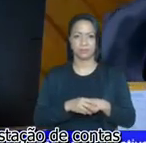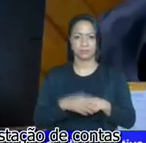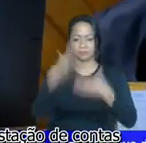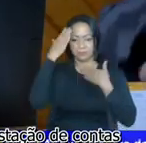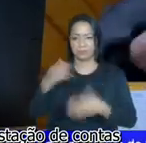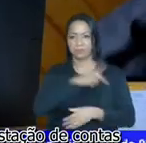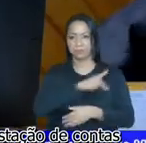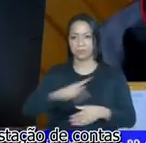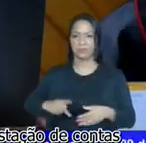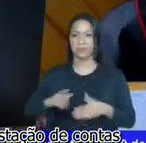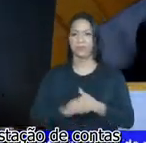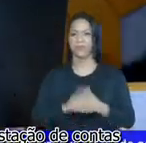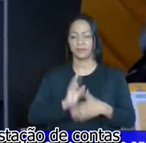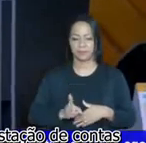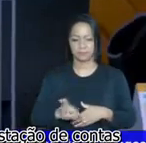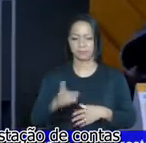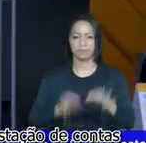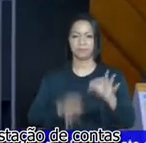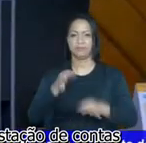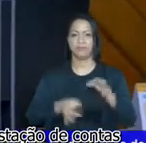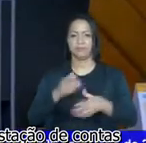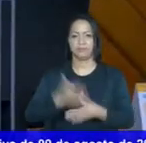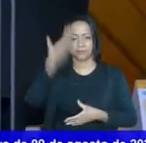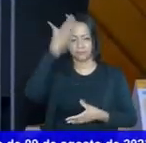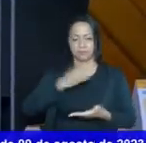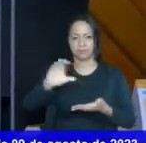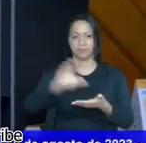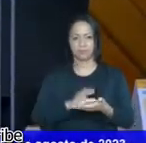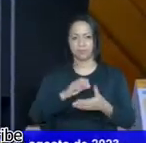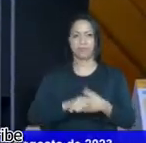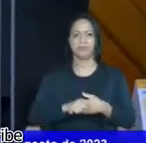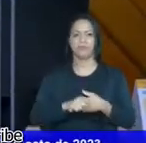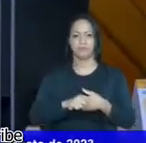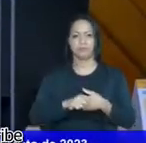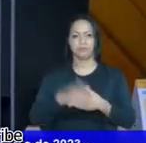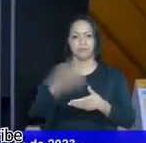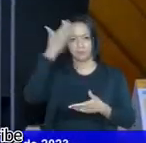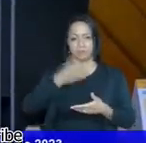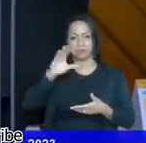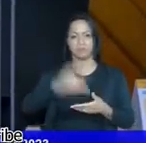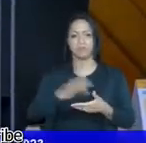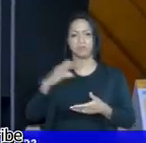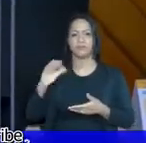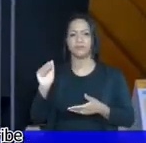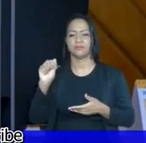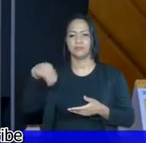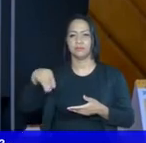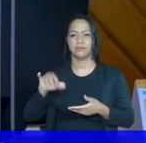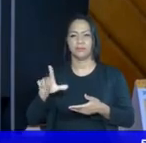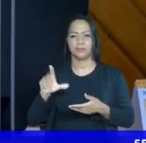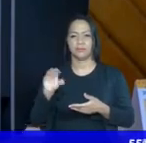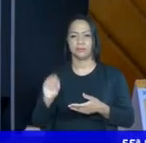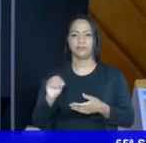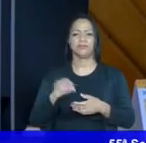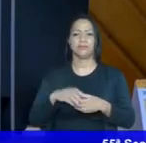Obrigado, presidente. Na tela, o prosseguindo, juiz então, no julgamento Juscelio da Neto. prestação de contas, trata-se de prestação de contas de Camilo Capiberibe. No